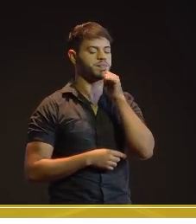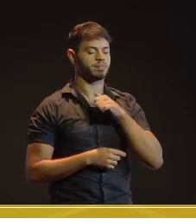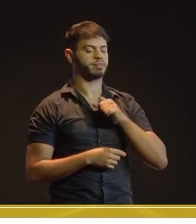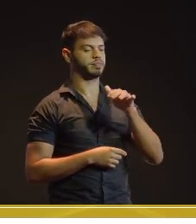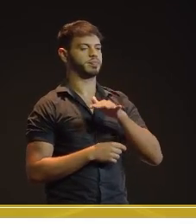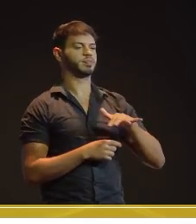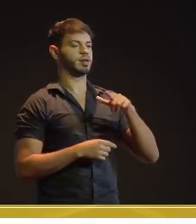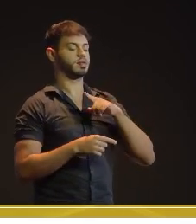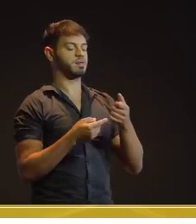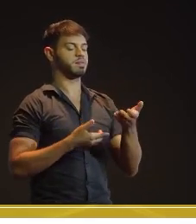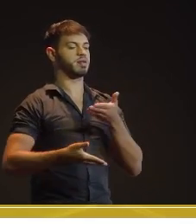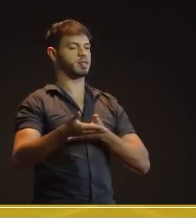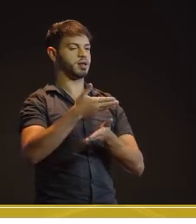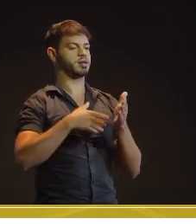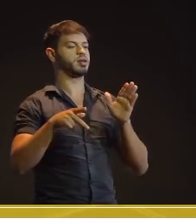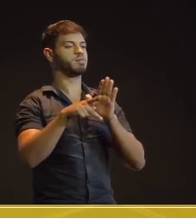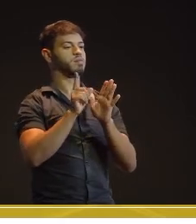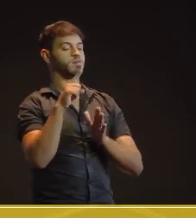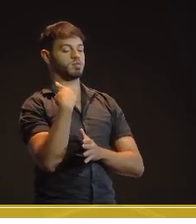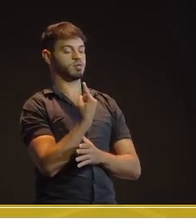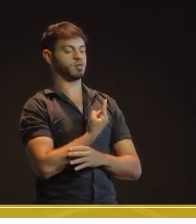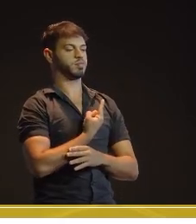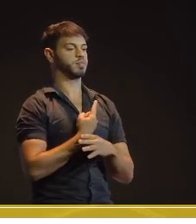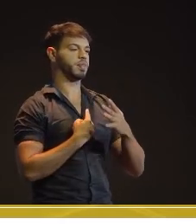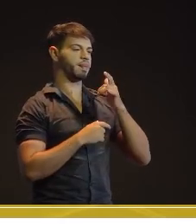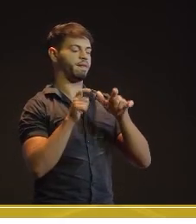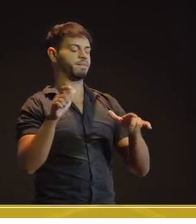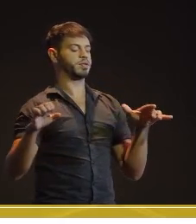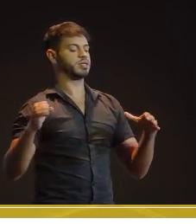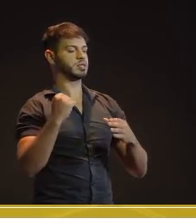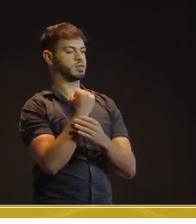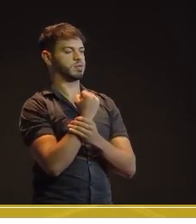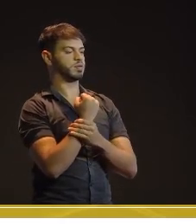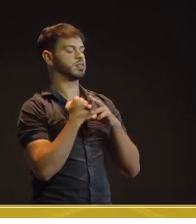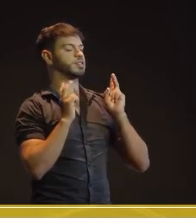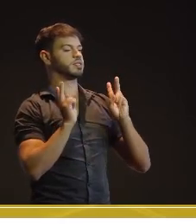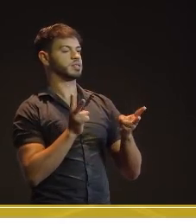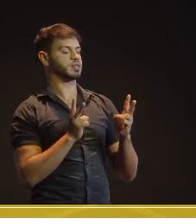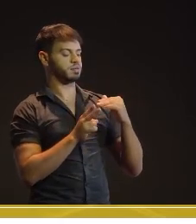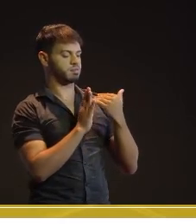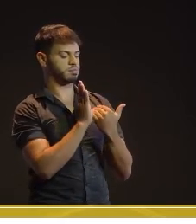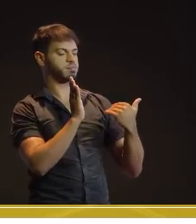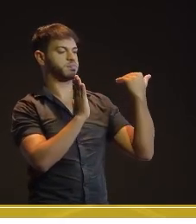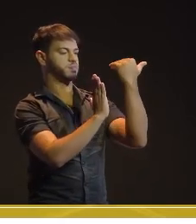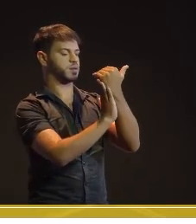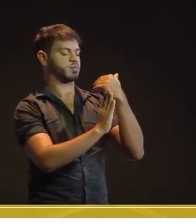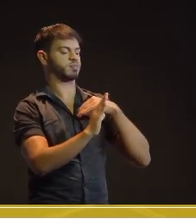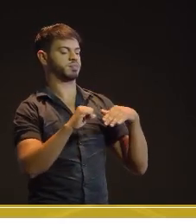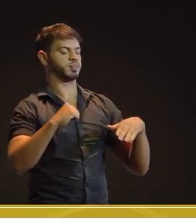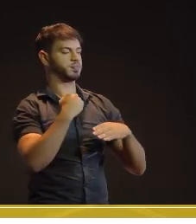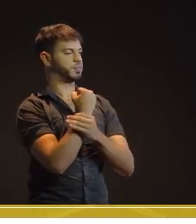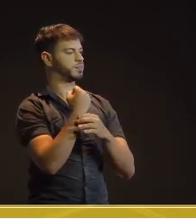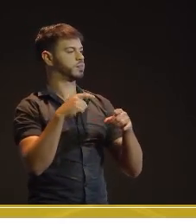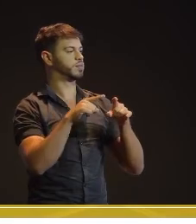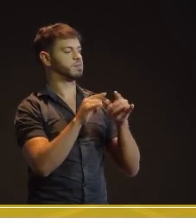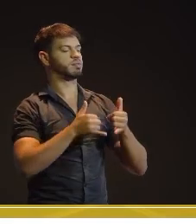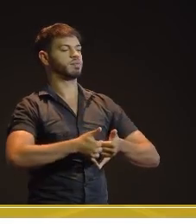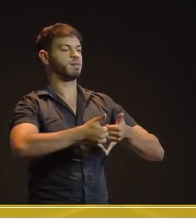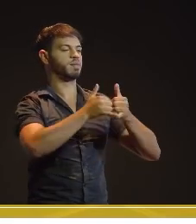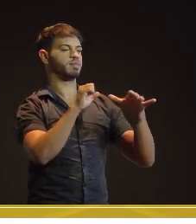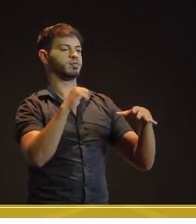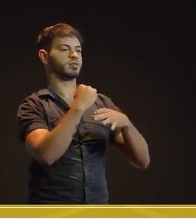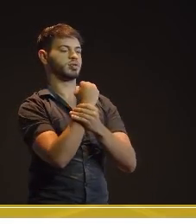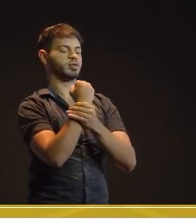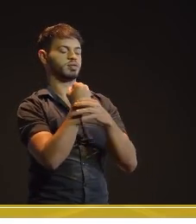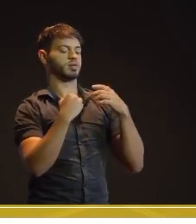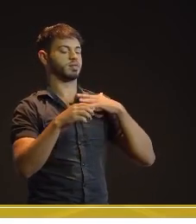está se interagindo com o nosso. Seguradoras. Cada vez mais altos os seguros, os prêmios dos seguros